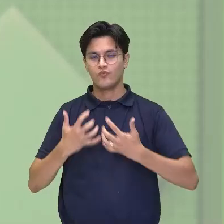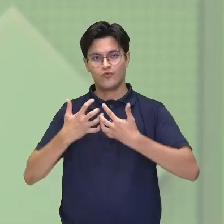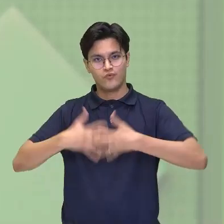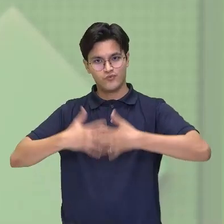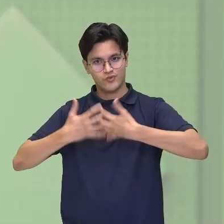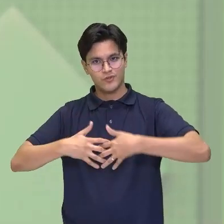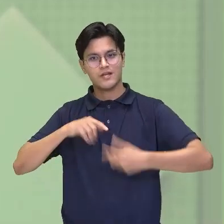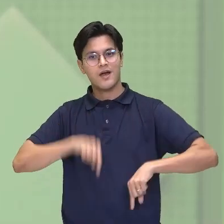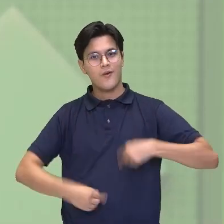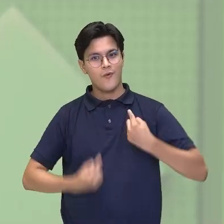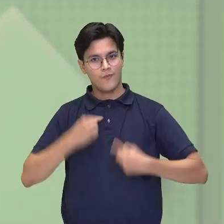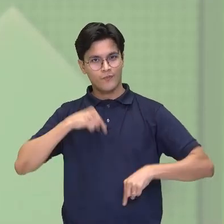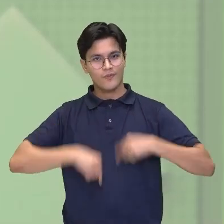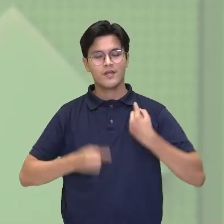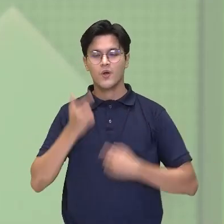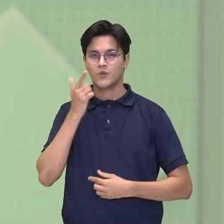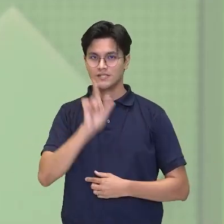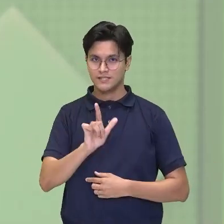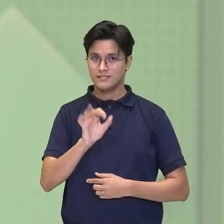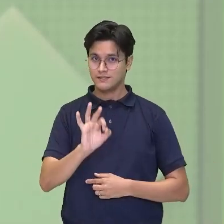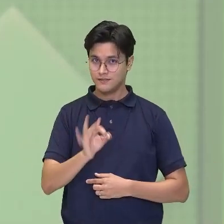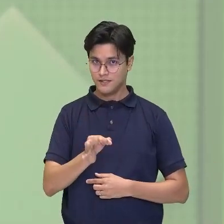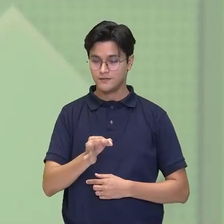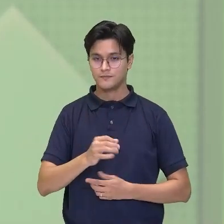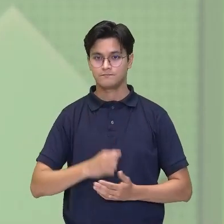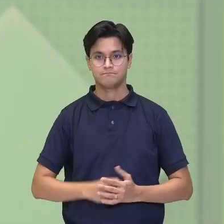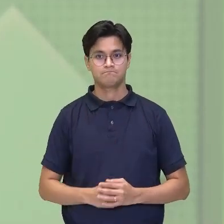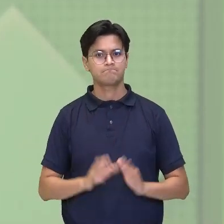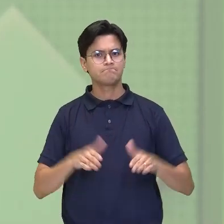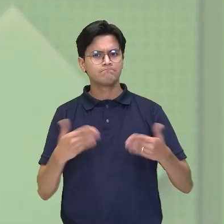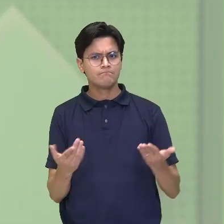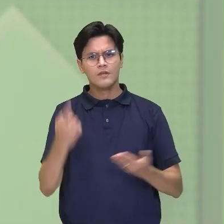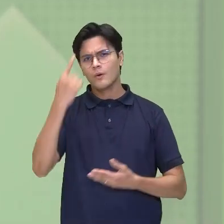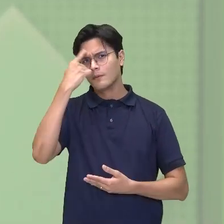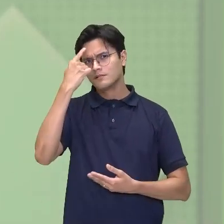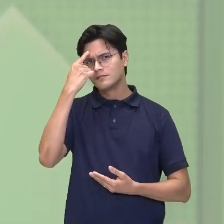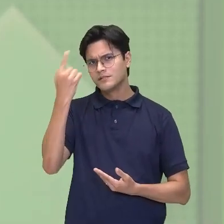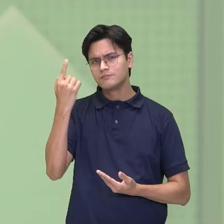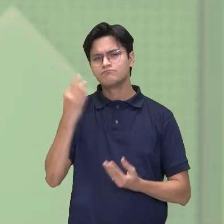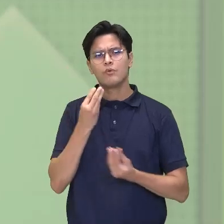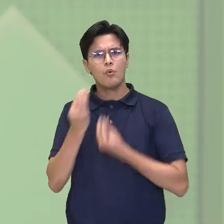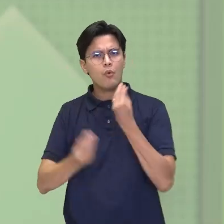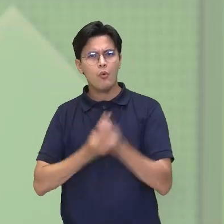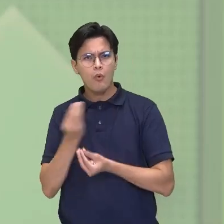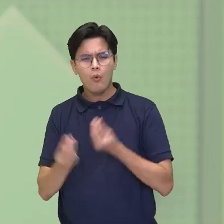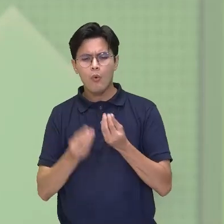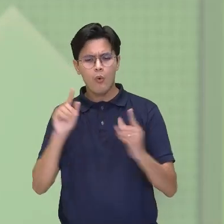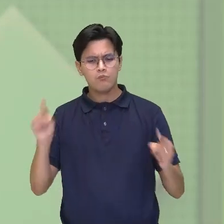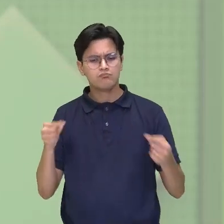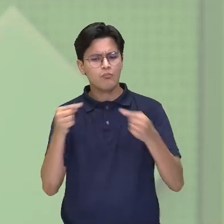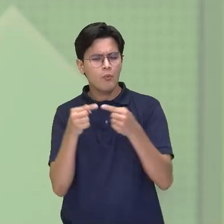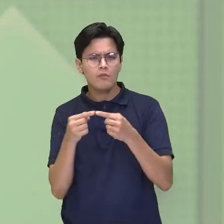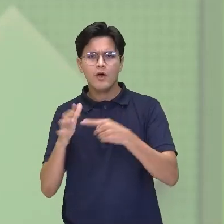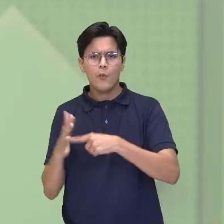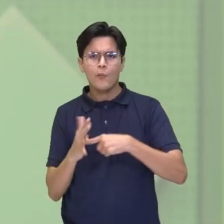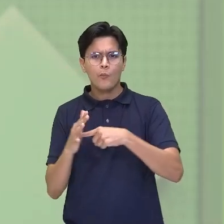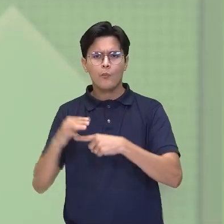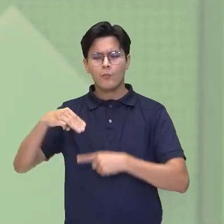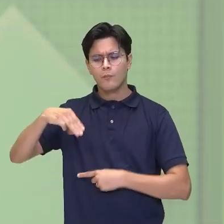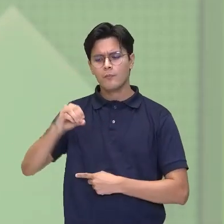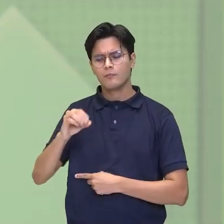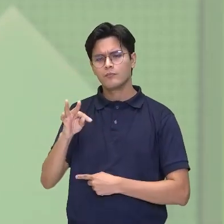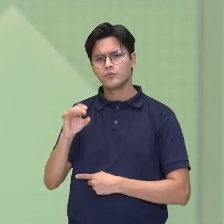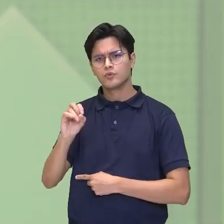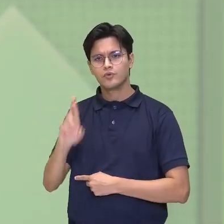isso, não vai ter energia, né? E aí a gente pensa, o que isso tem a ver com esses motores, né? Tem tudo a ver, porque